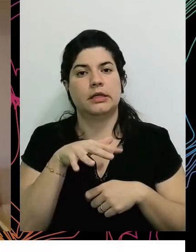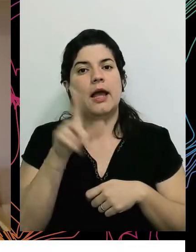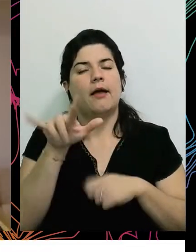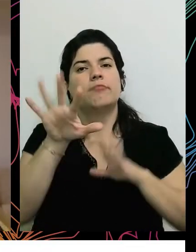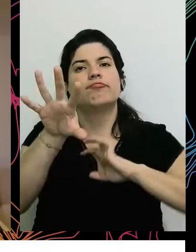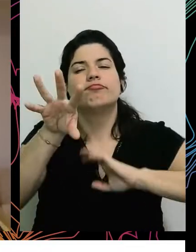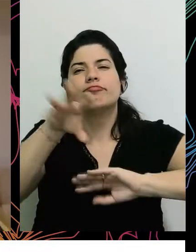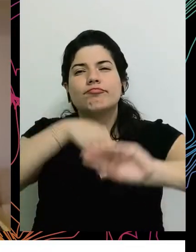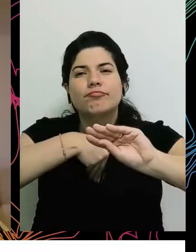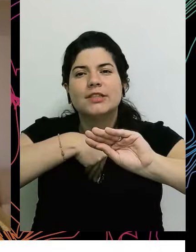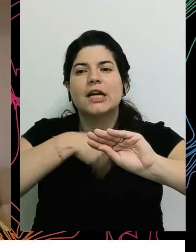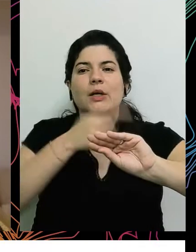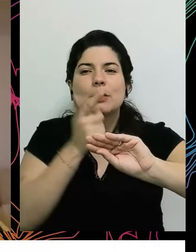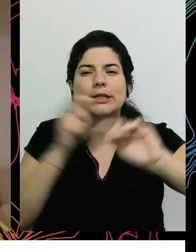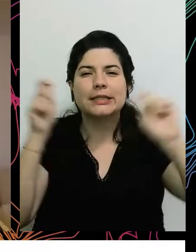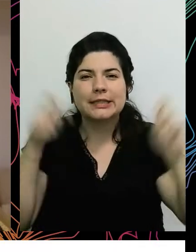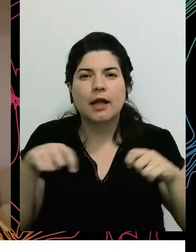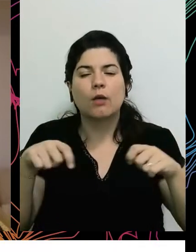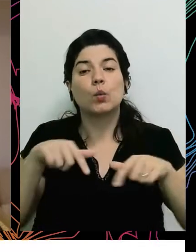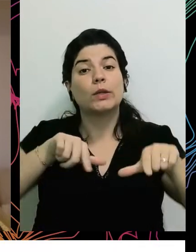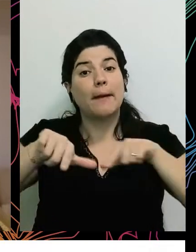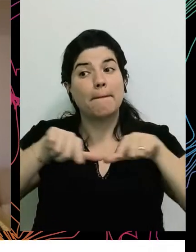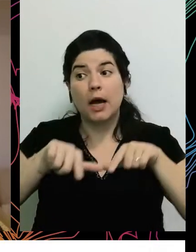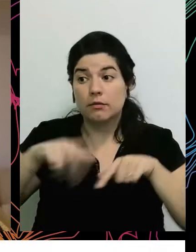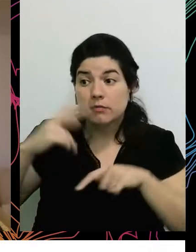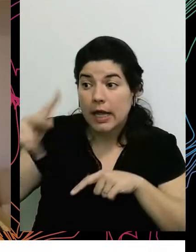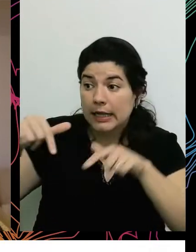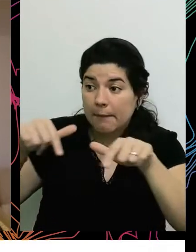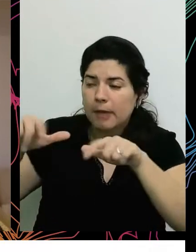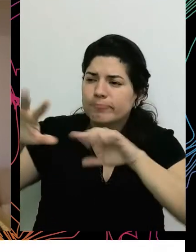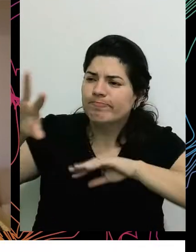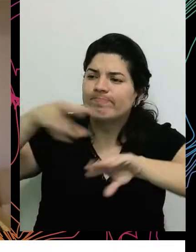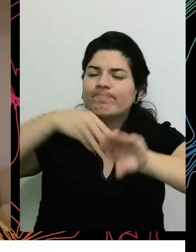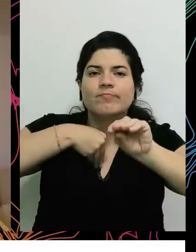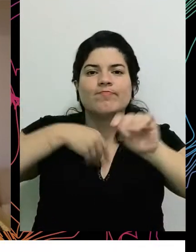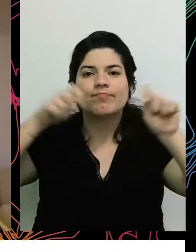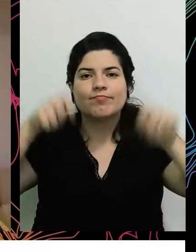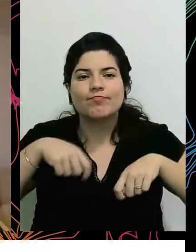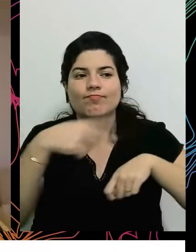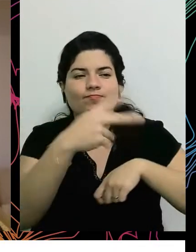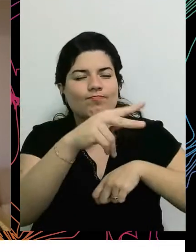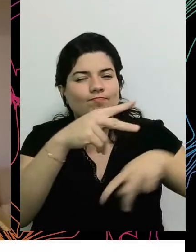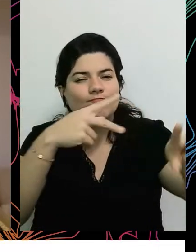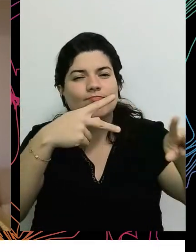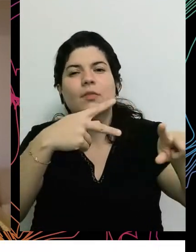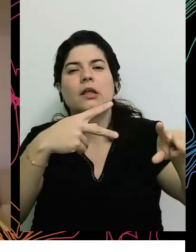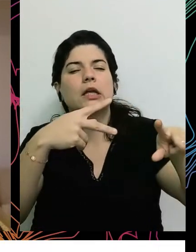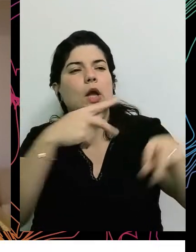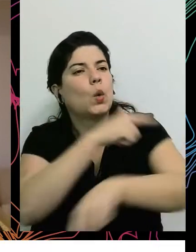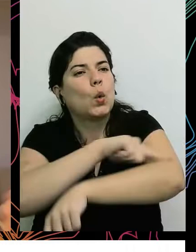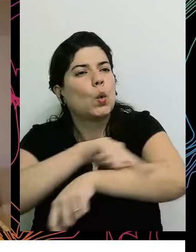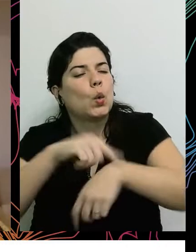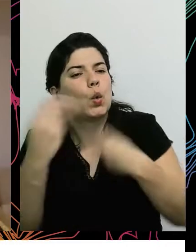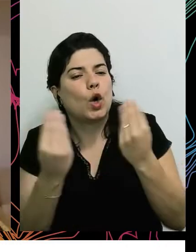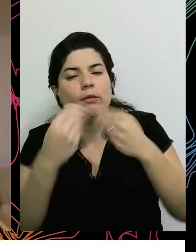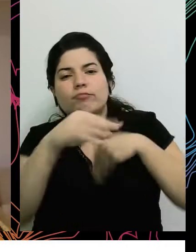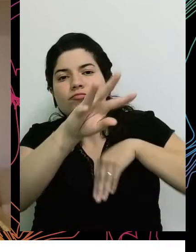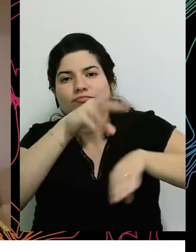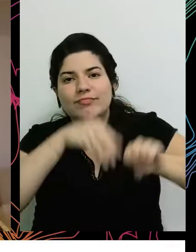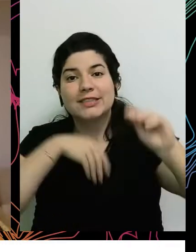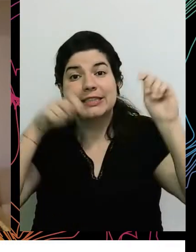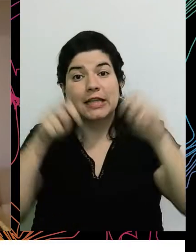com relação ao trabalho do outro, a empatia com relação ao comportamento do outro, trouxeram a percepção do